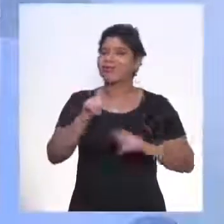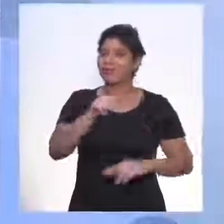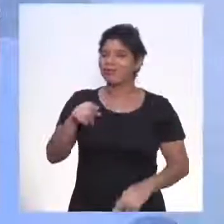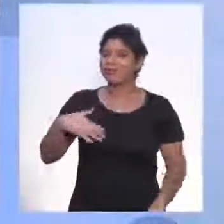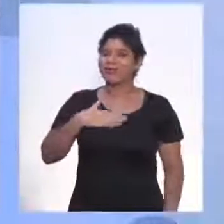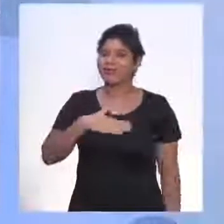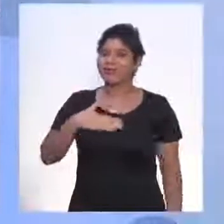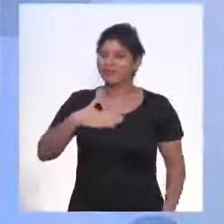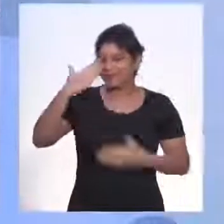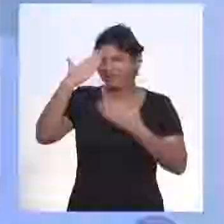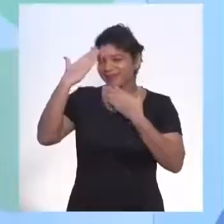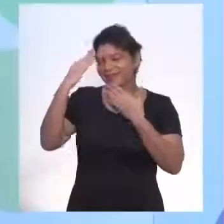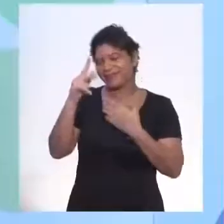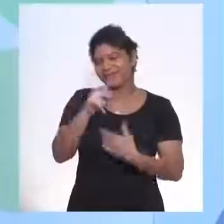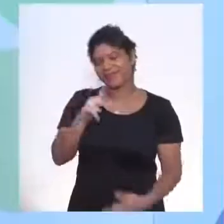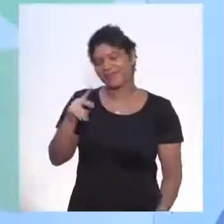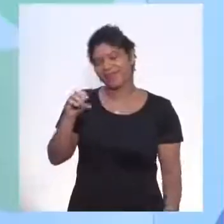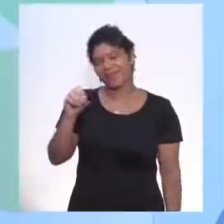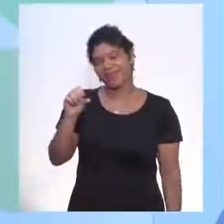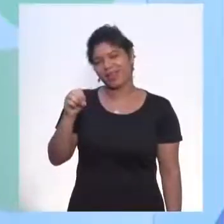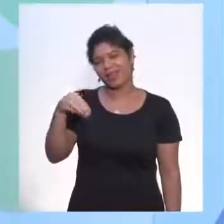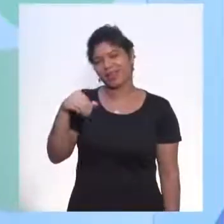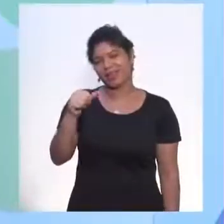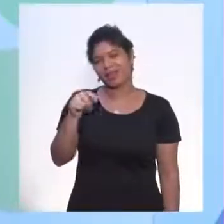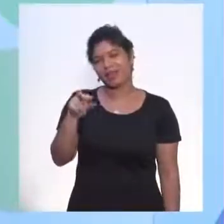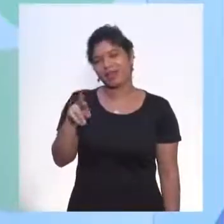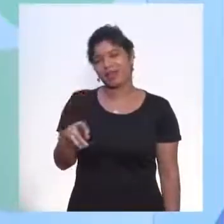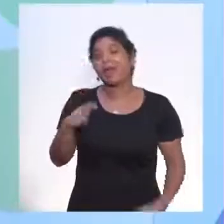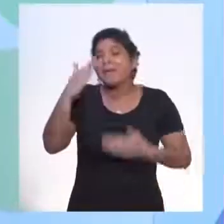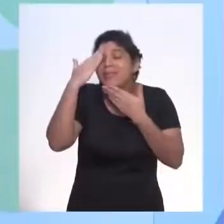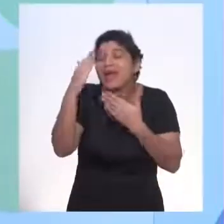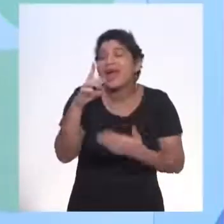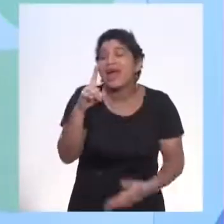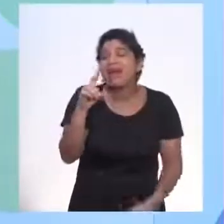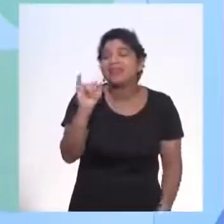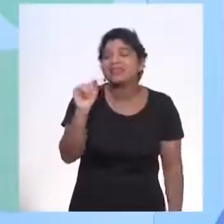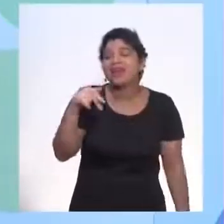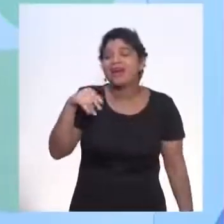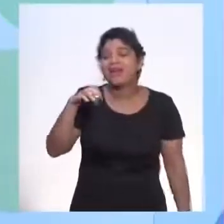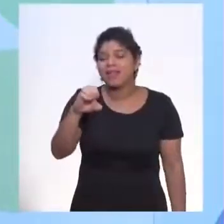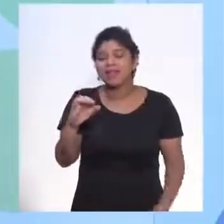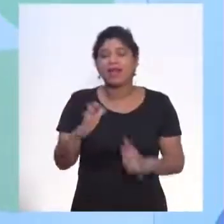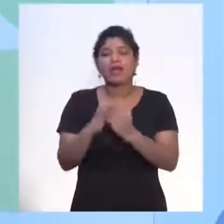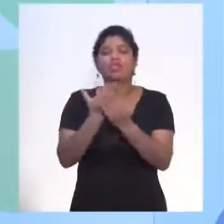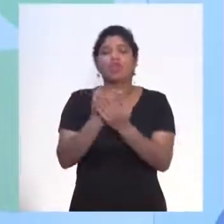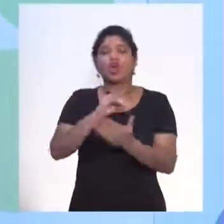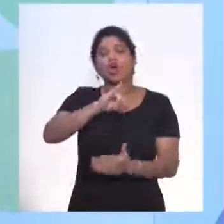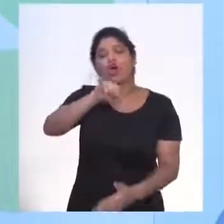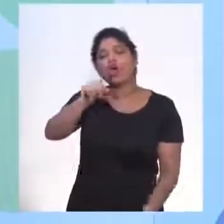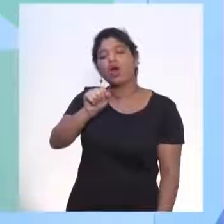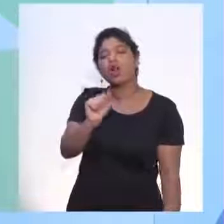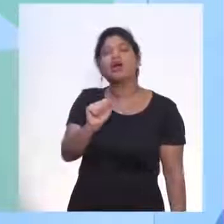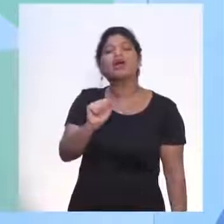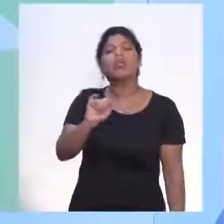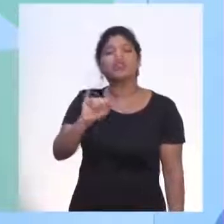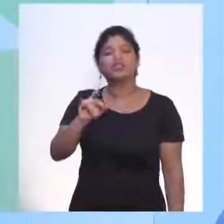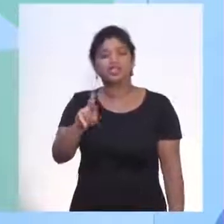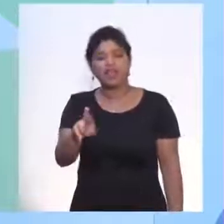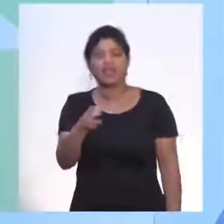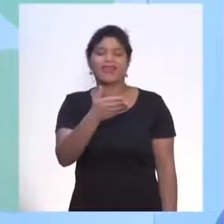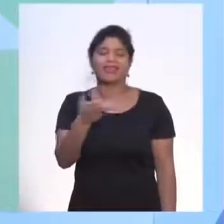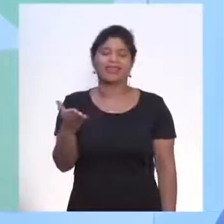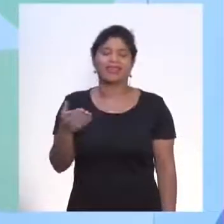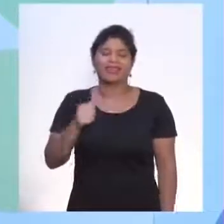gostado. Obrigado, Osmar. Obrigado a você, Jonas. Obrigado a Daiane, professora Daiane, lá da Escola Estadual Jair Bart, lá de Tapetininga, com a gente